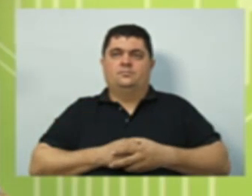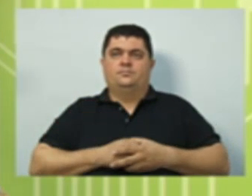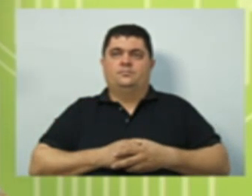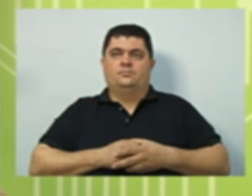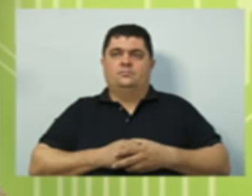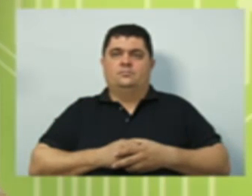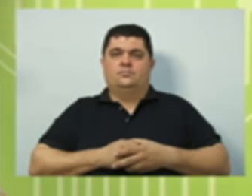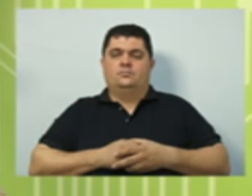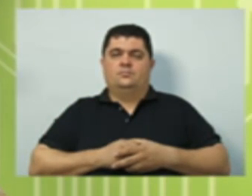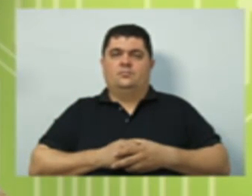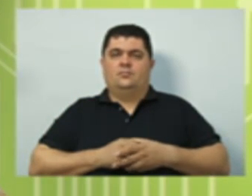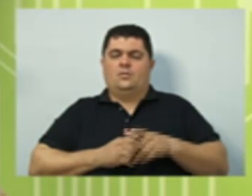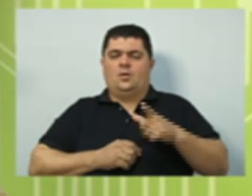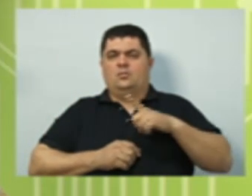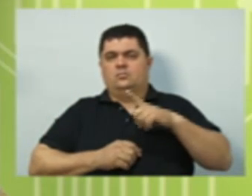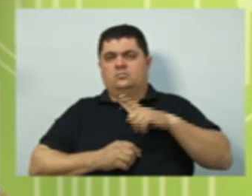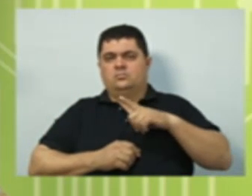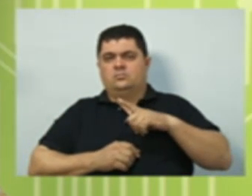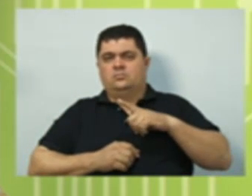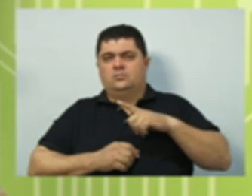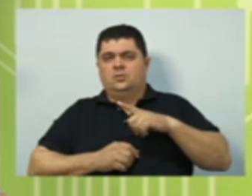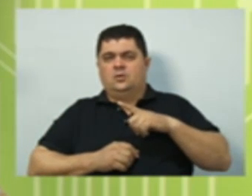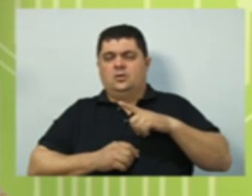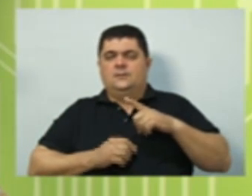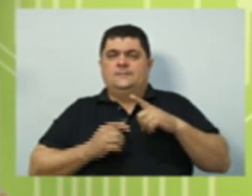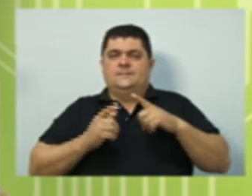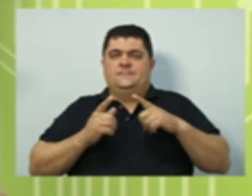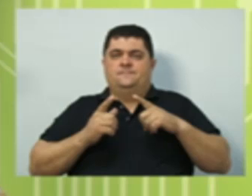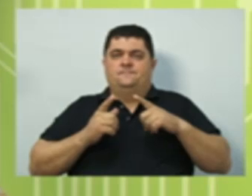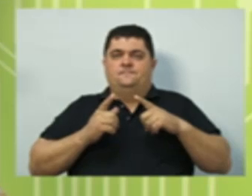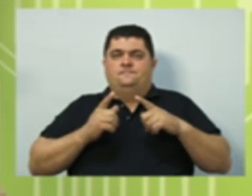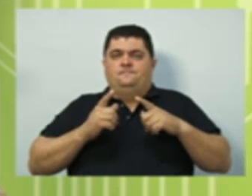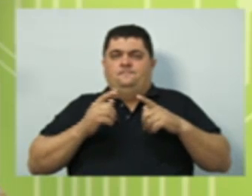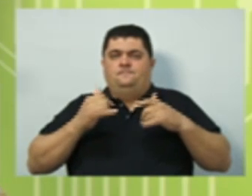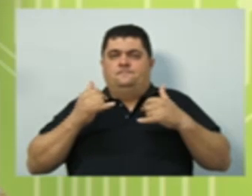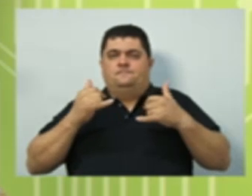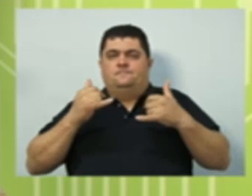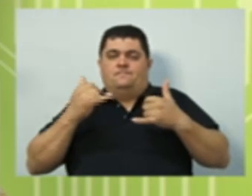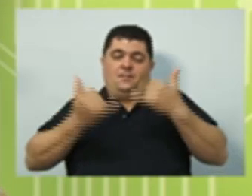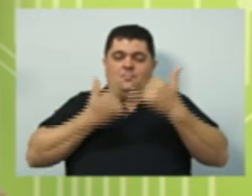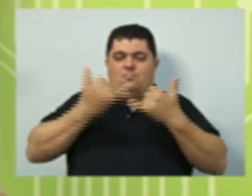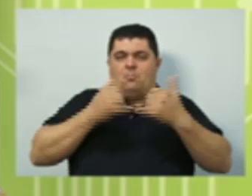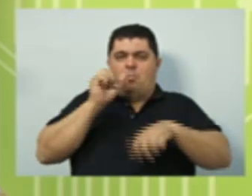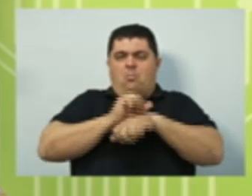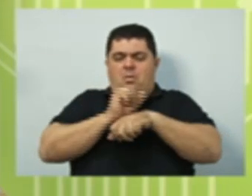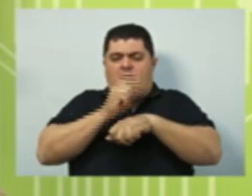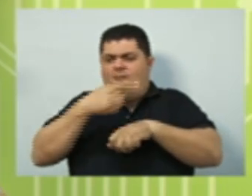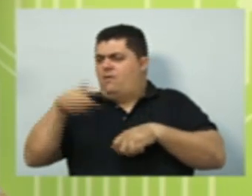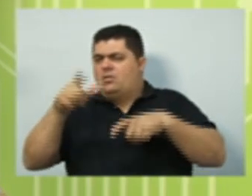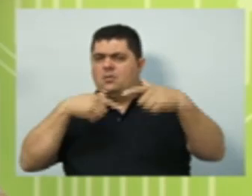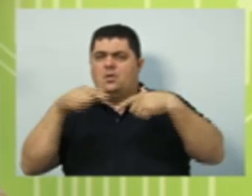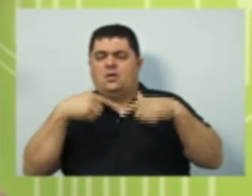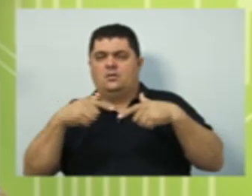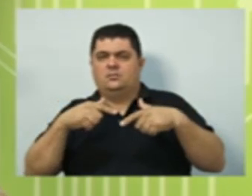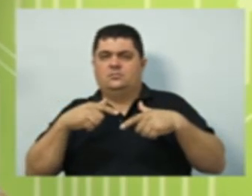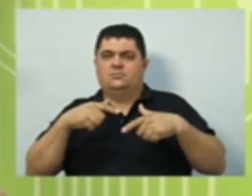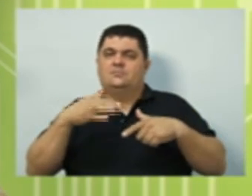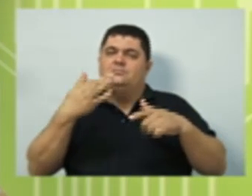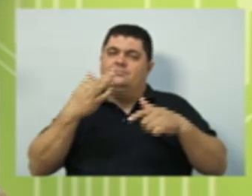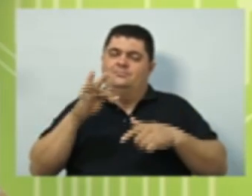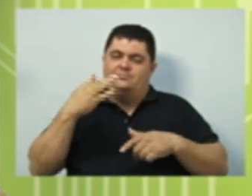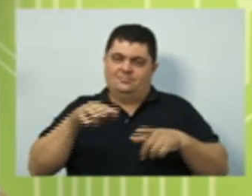Você está se divertindo, e lhe mandam parar de se divertir para ir trabalhar. É